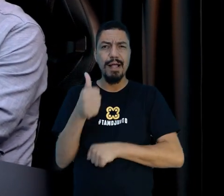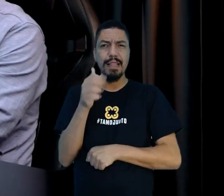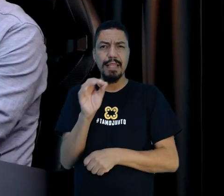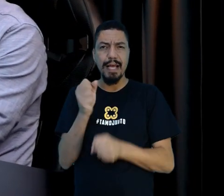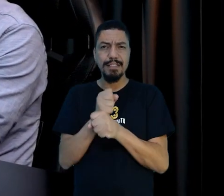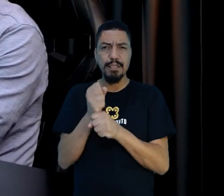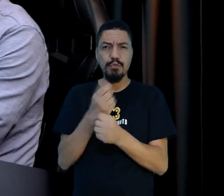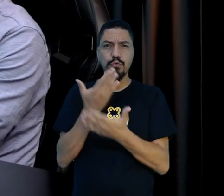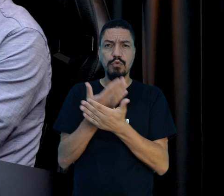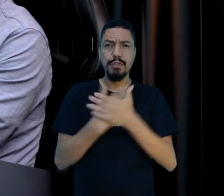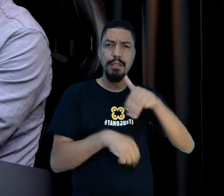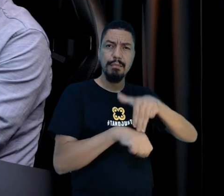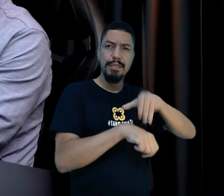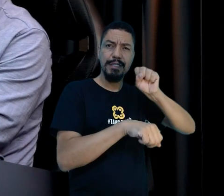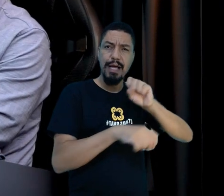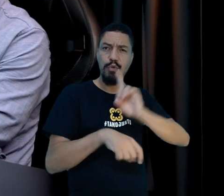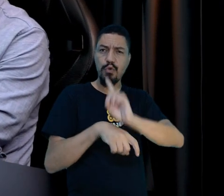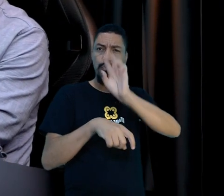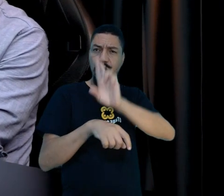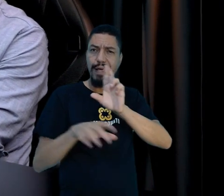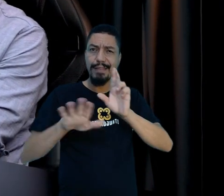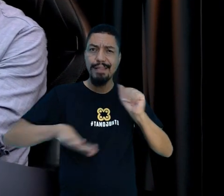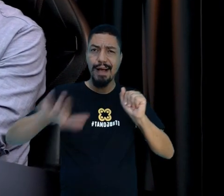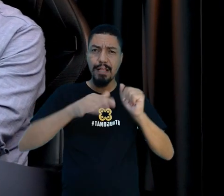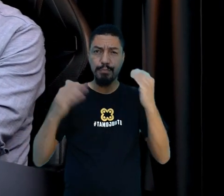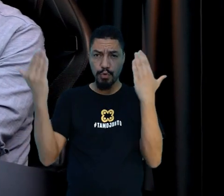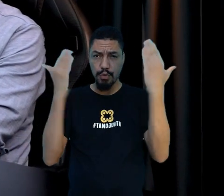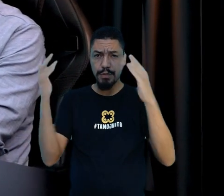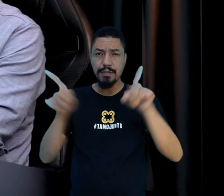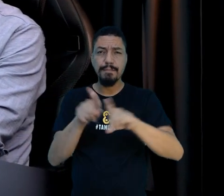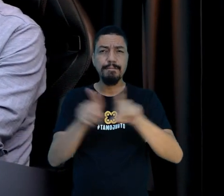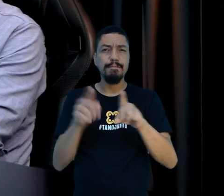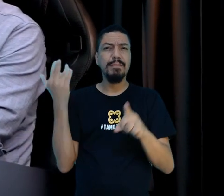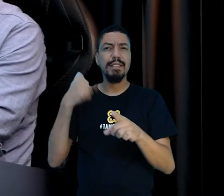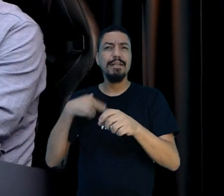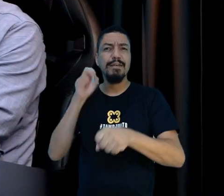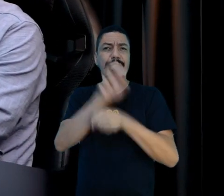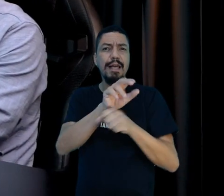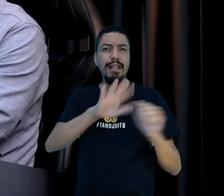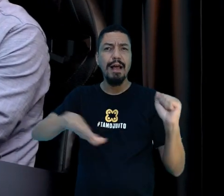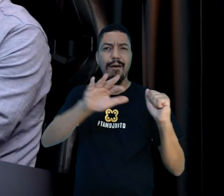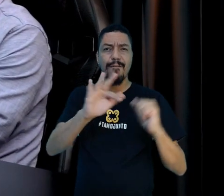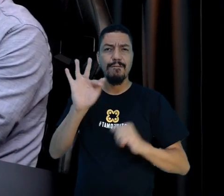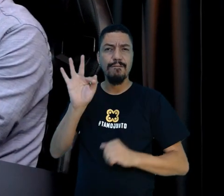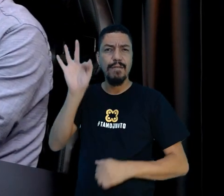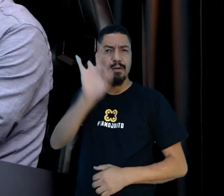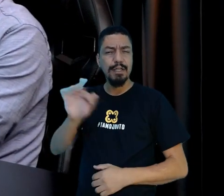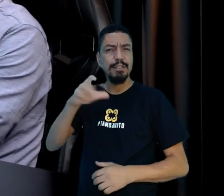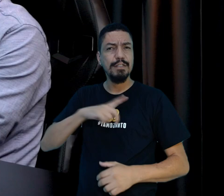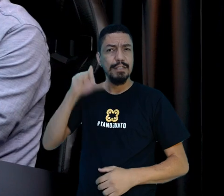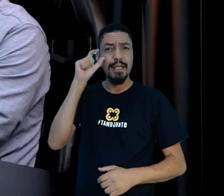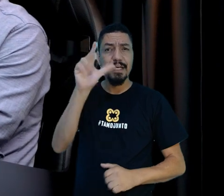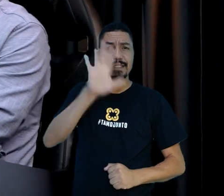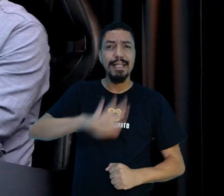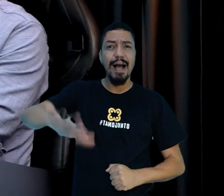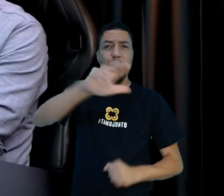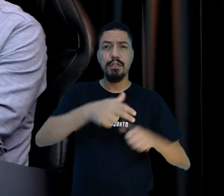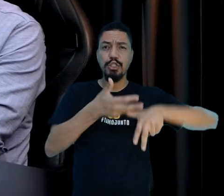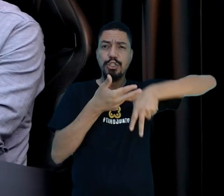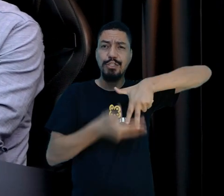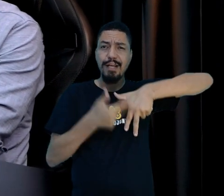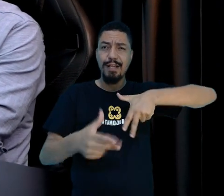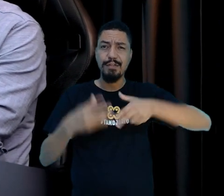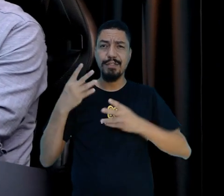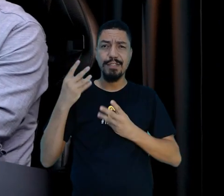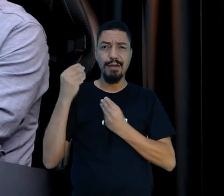fiz mestrado e doutorado na psicologia também, e desde do meu começo na graduação eu me interessei por questões de gênero e sexualidade.